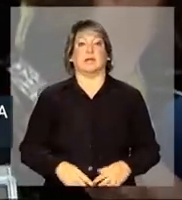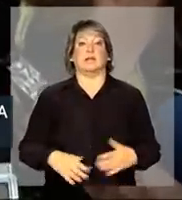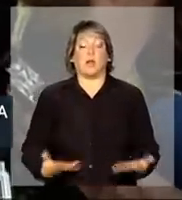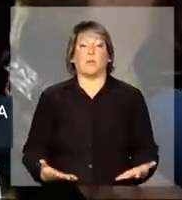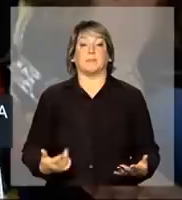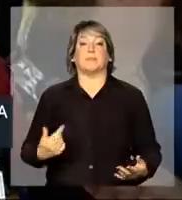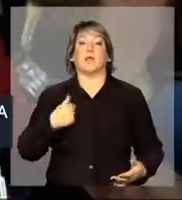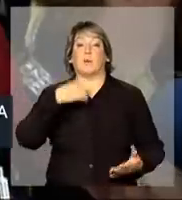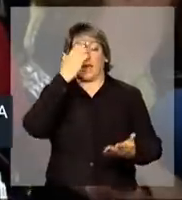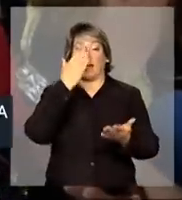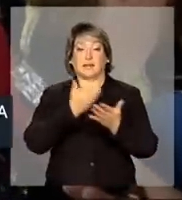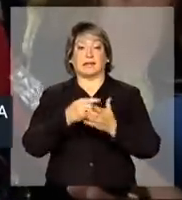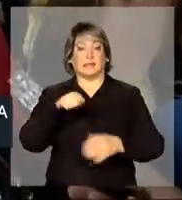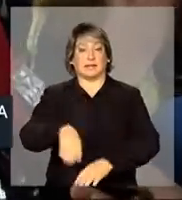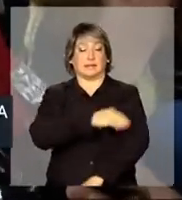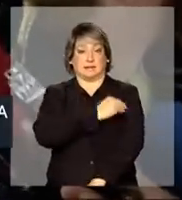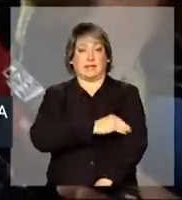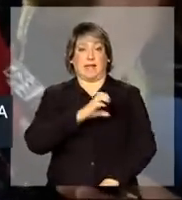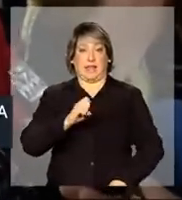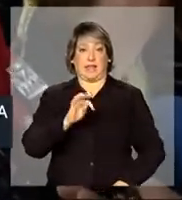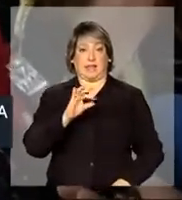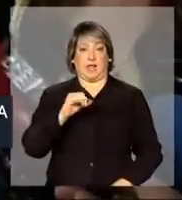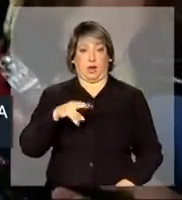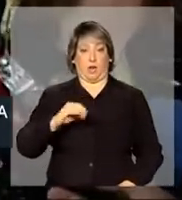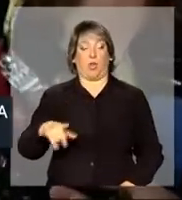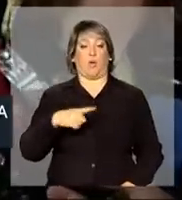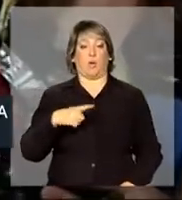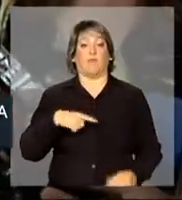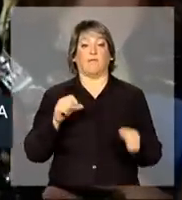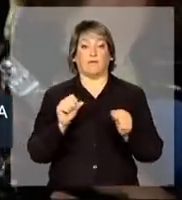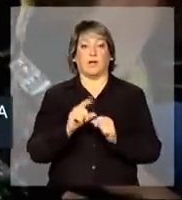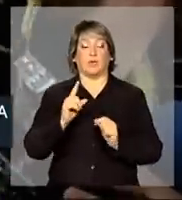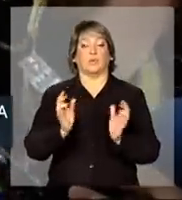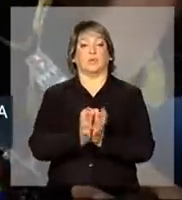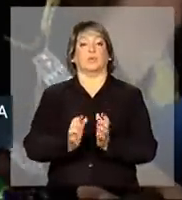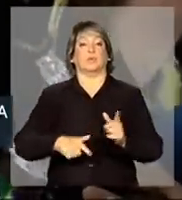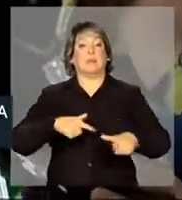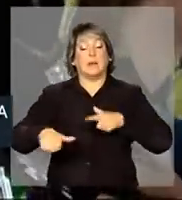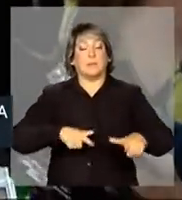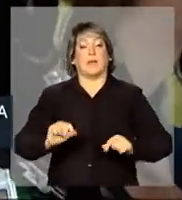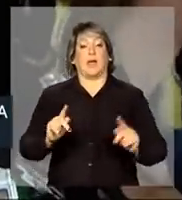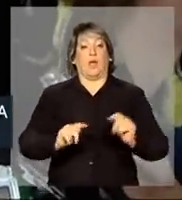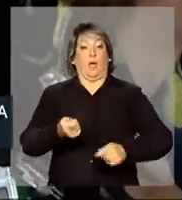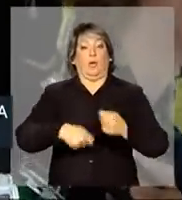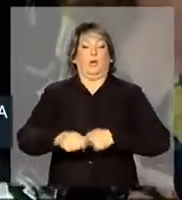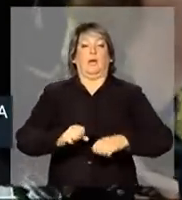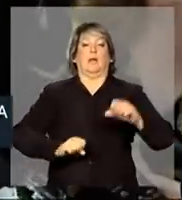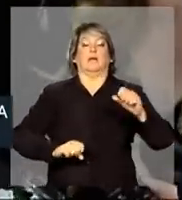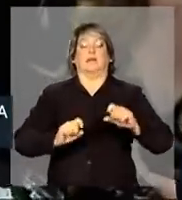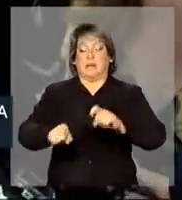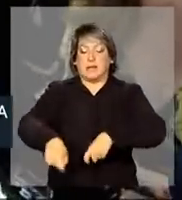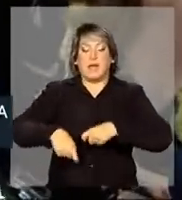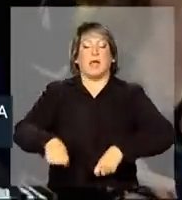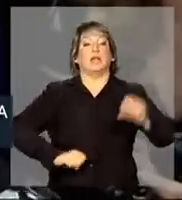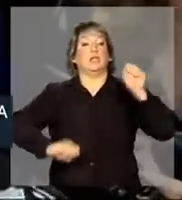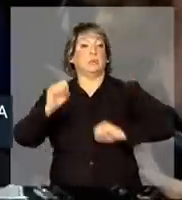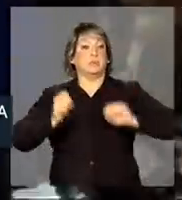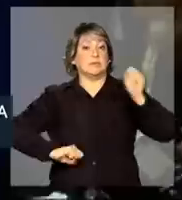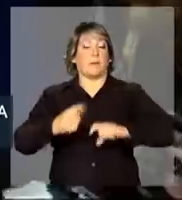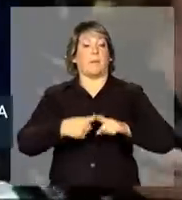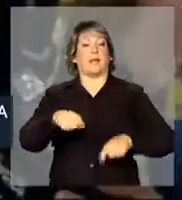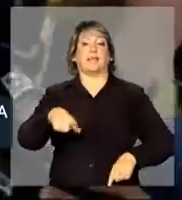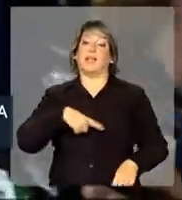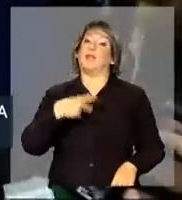o etanol compõe um segmento econômico, um segmento agroindustrial no Brasil, porque ele tem esses